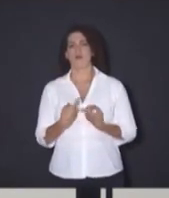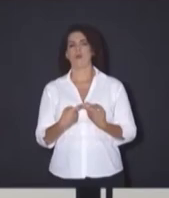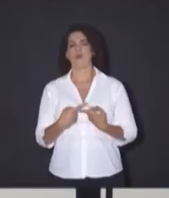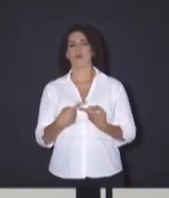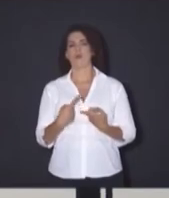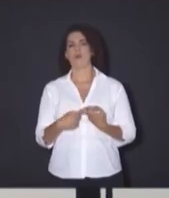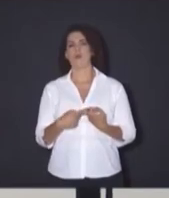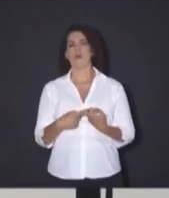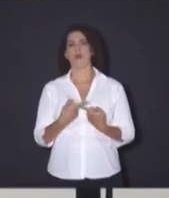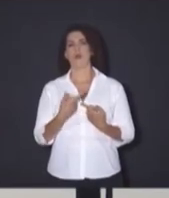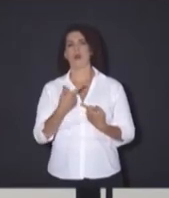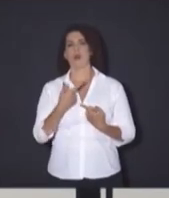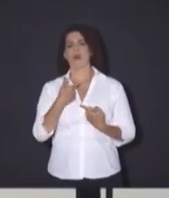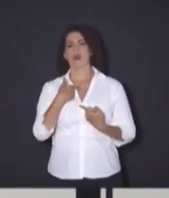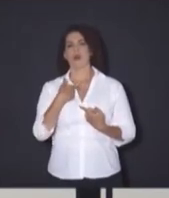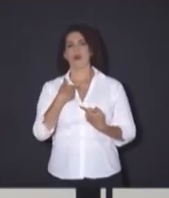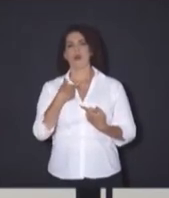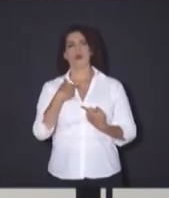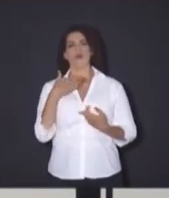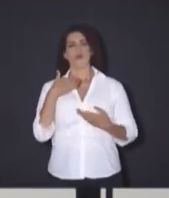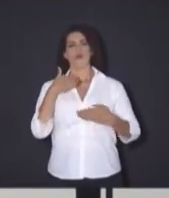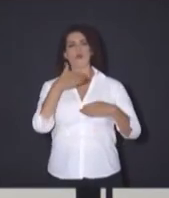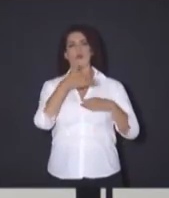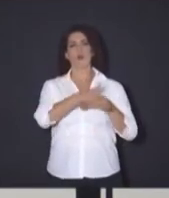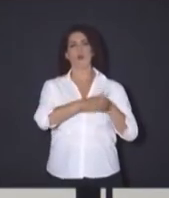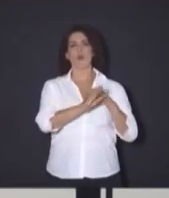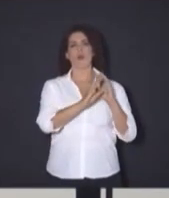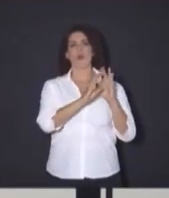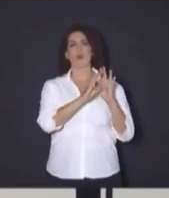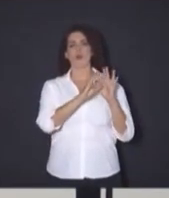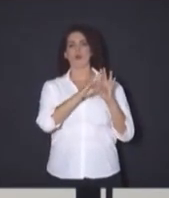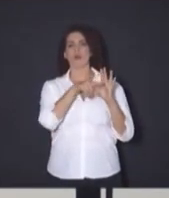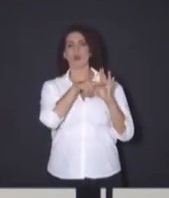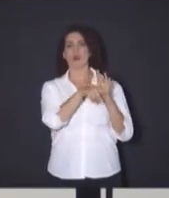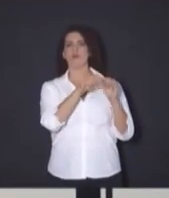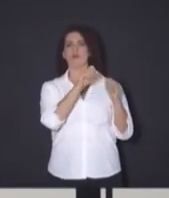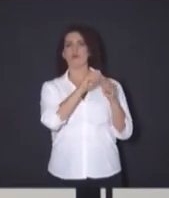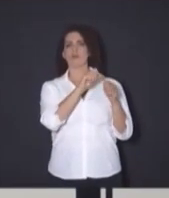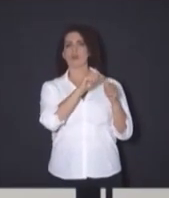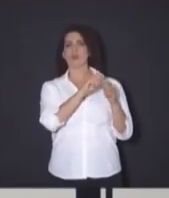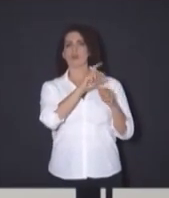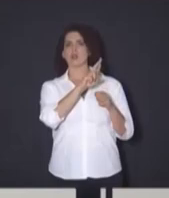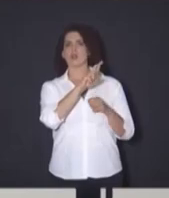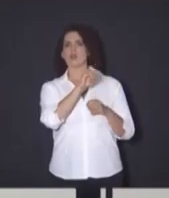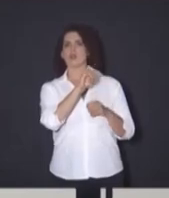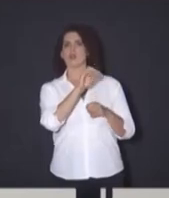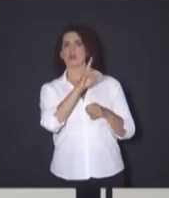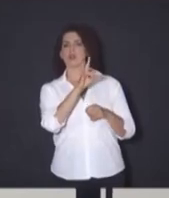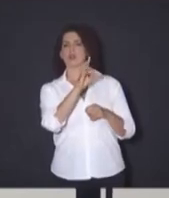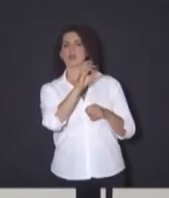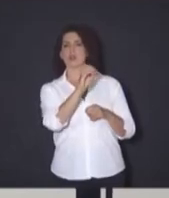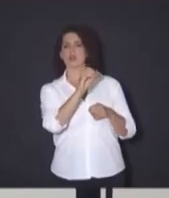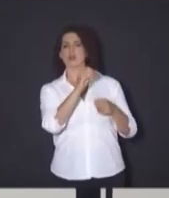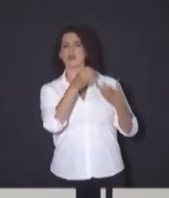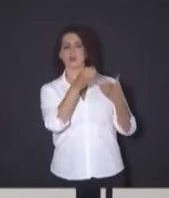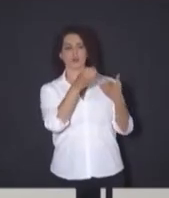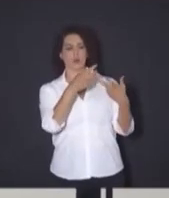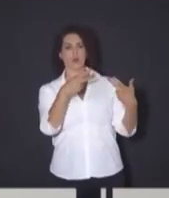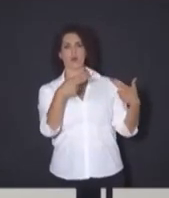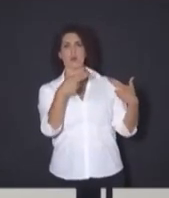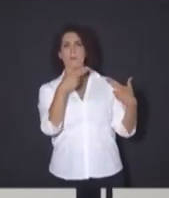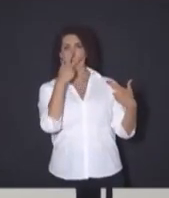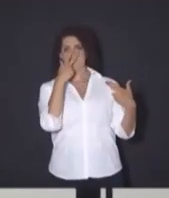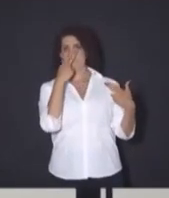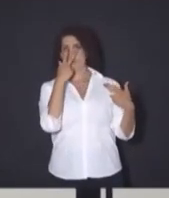tive contato com comunidades que estavam realizando ritos, né, que, alguns